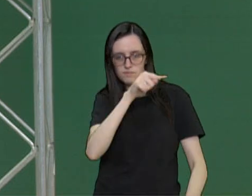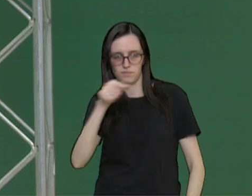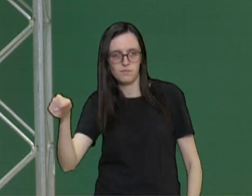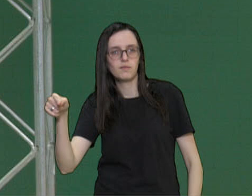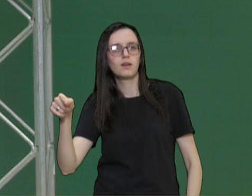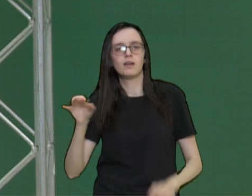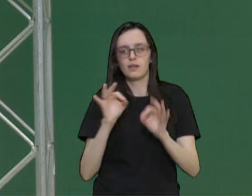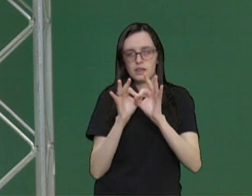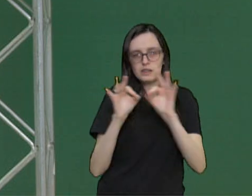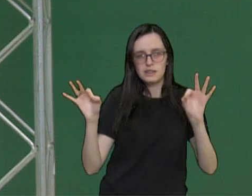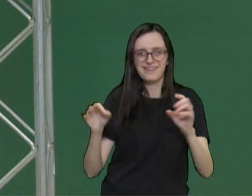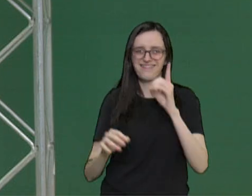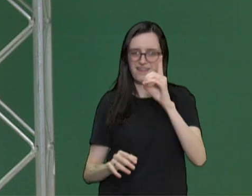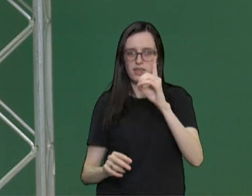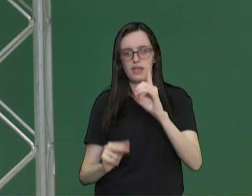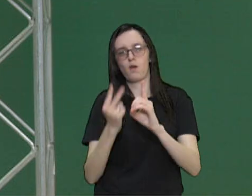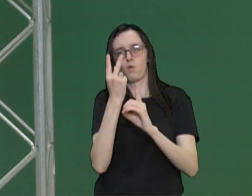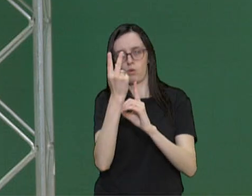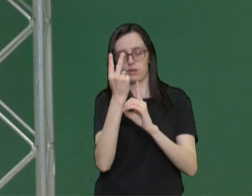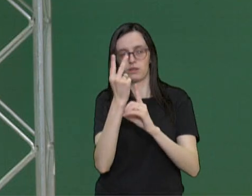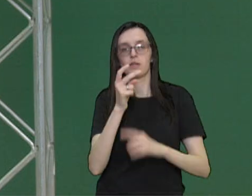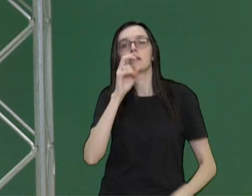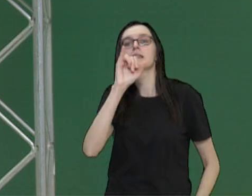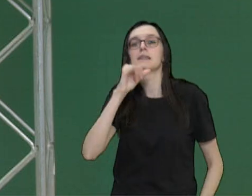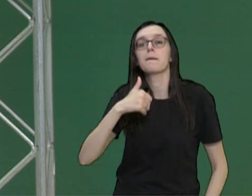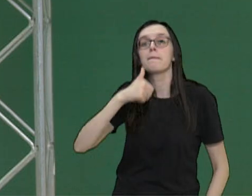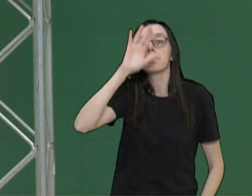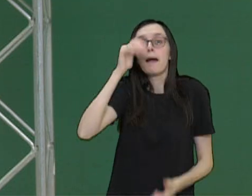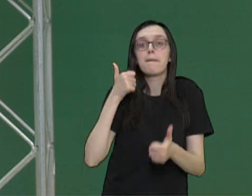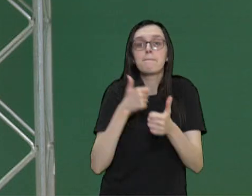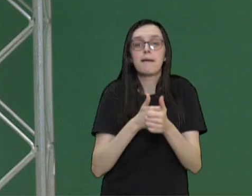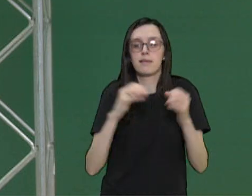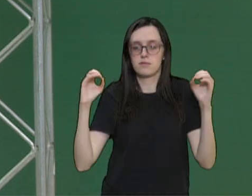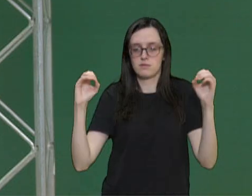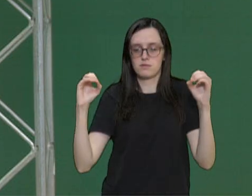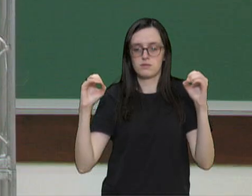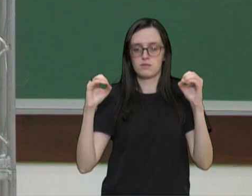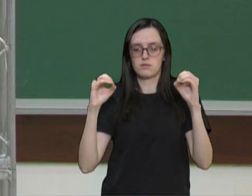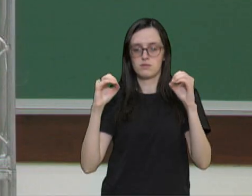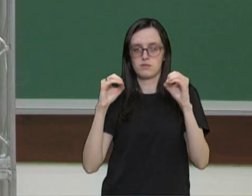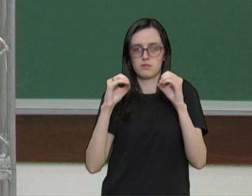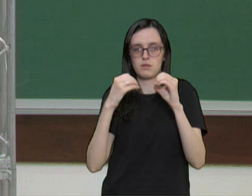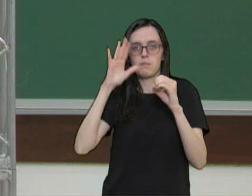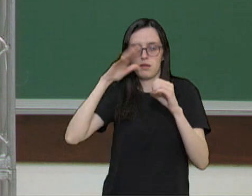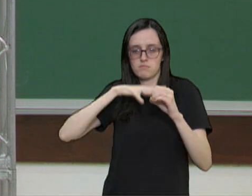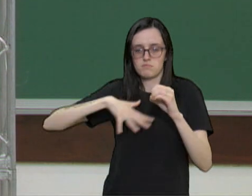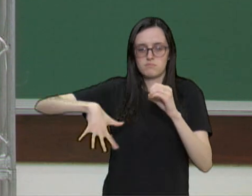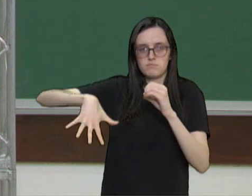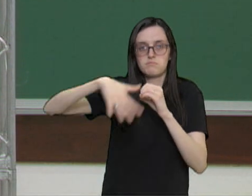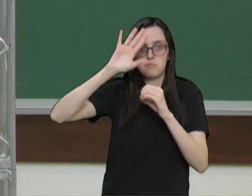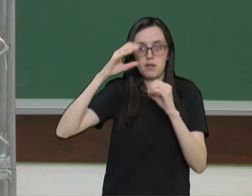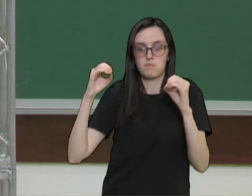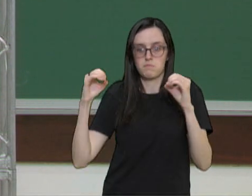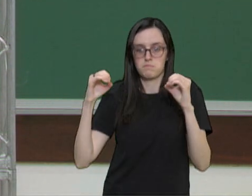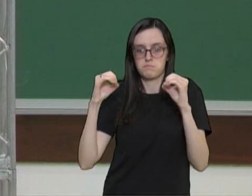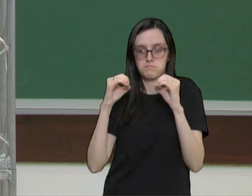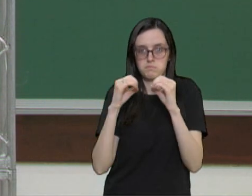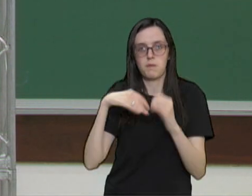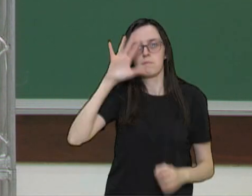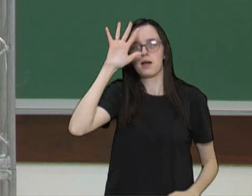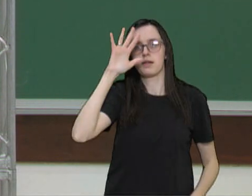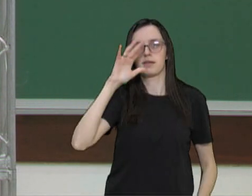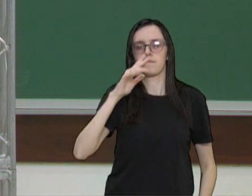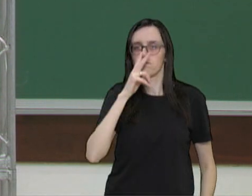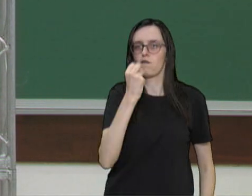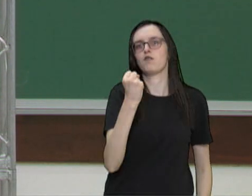Quer dizer, quanto mais perto da carga estiver determinado ponto, maior vai ser o campo elétrico sobre aquele ponto.